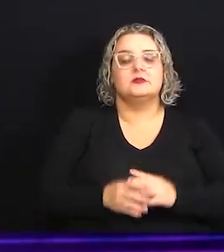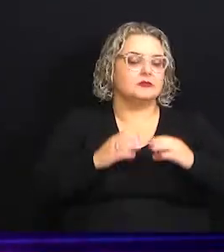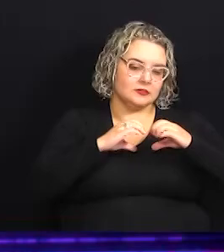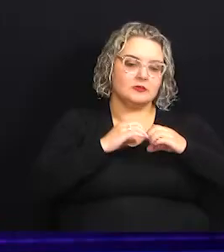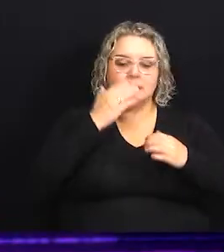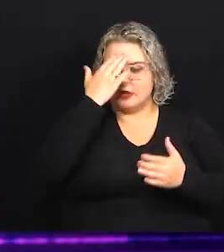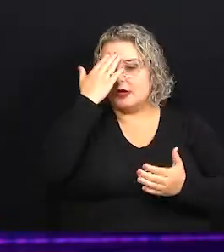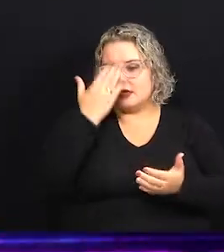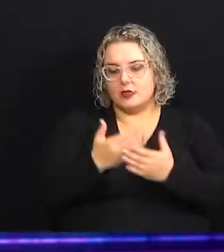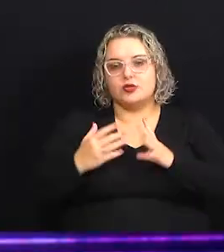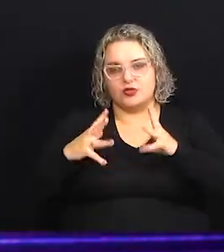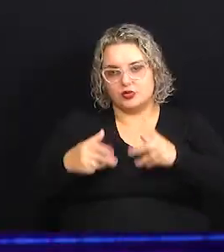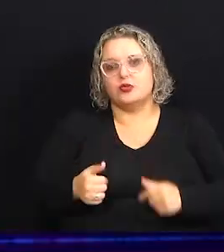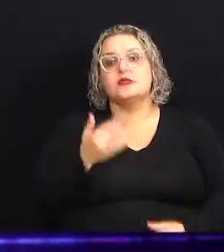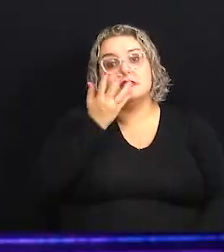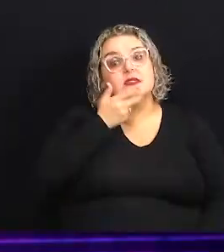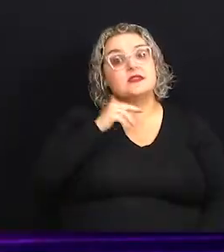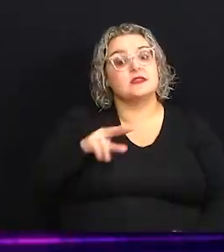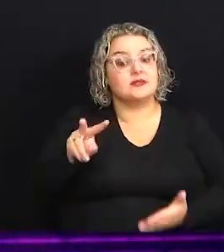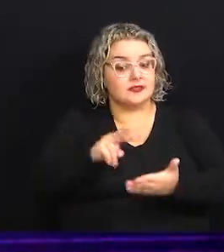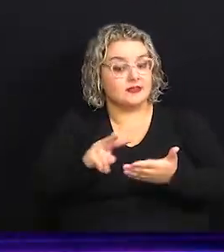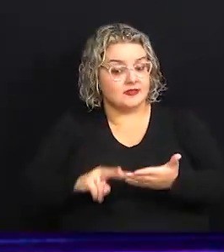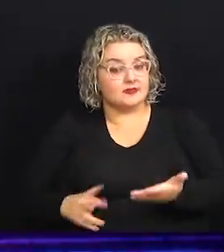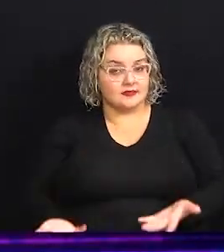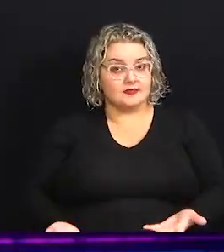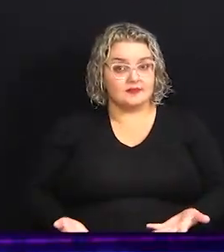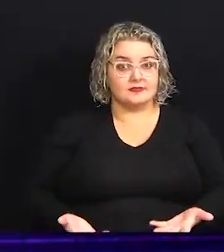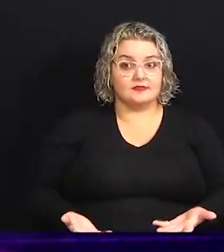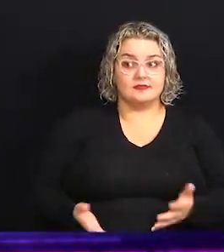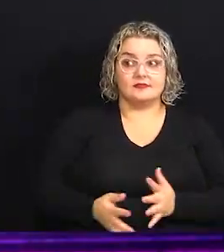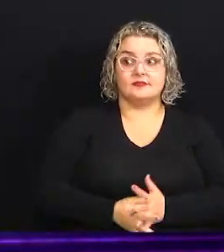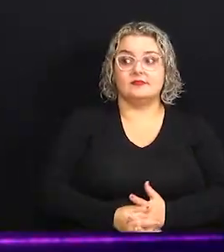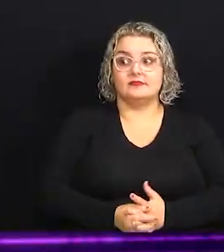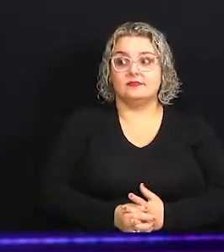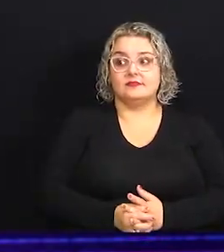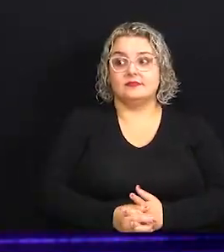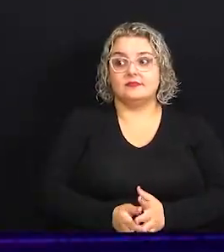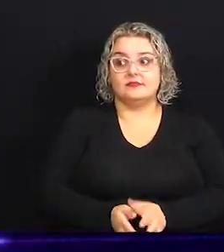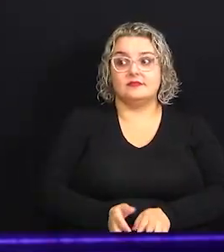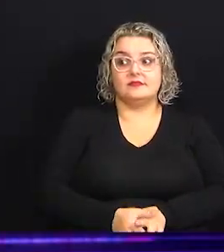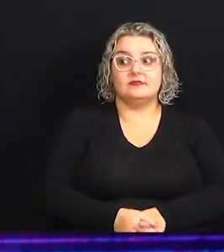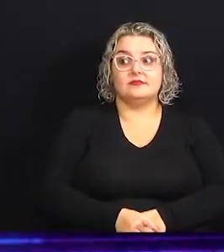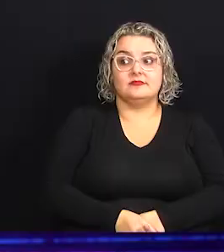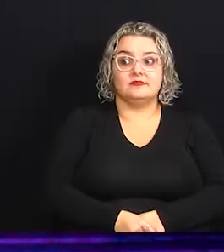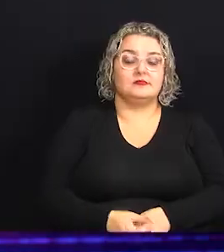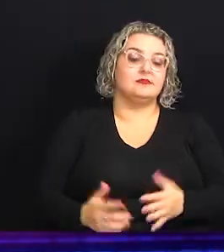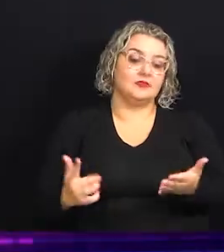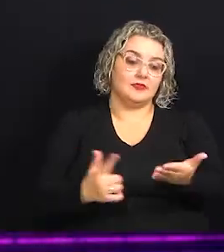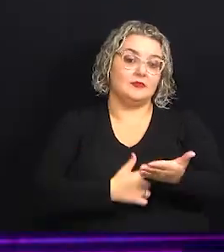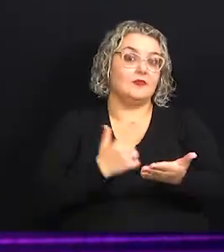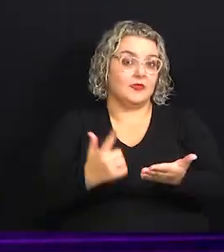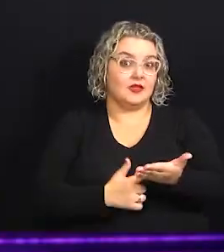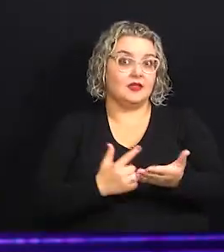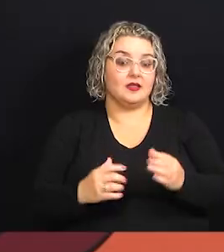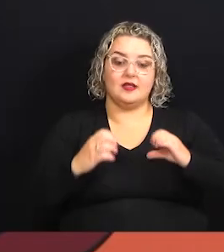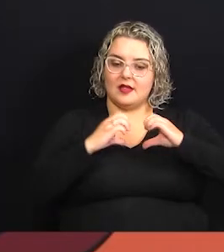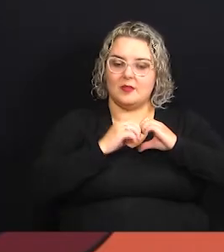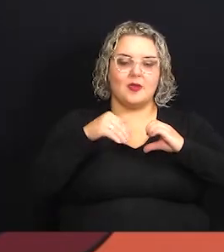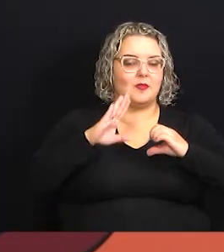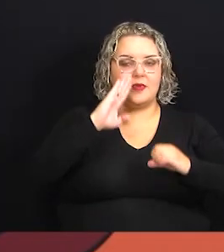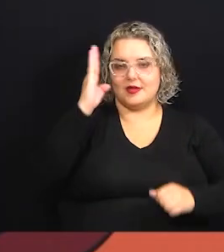mesmo. Eu acredito que todas as crianças que leiam esse livro, elas acabam o livro amando o Brasil mais do que elas já